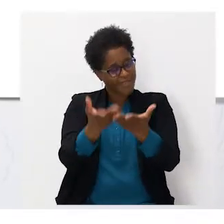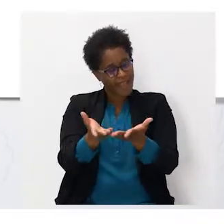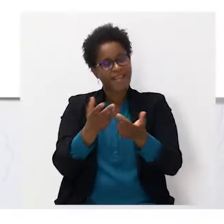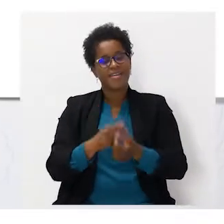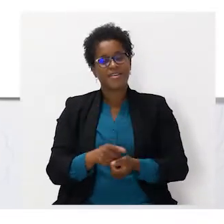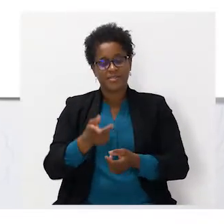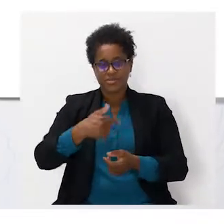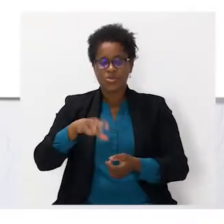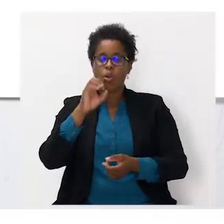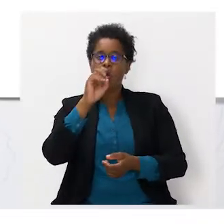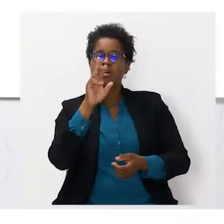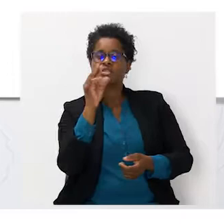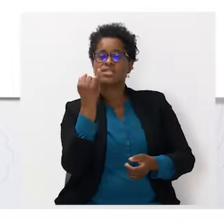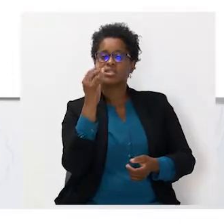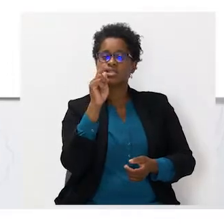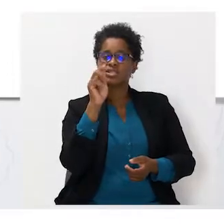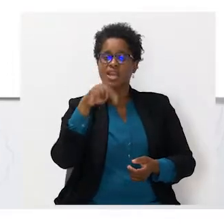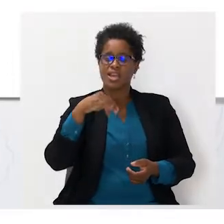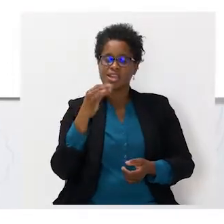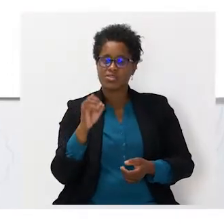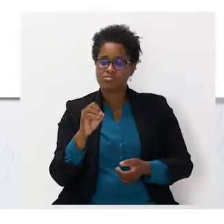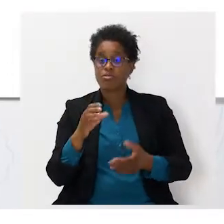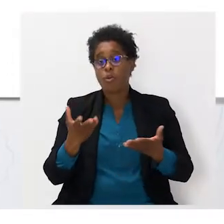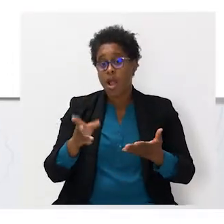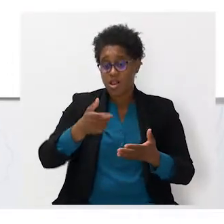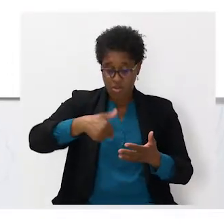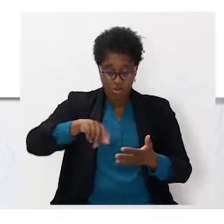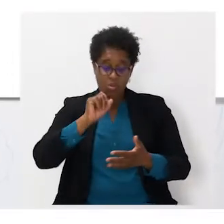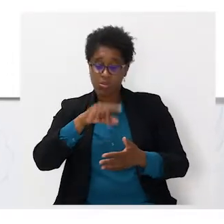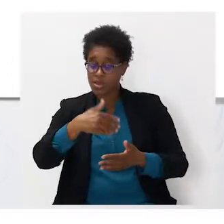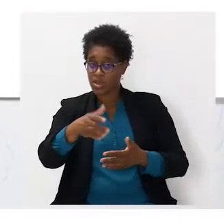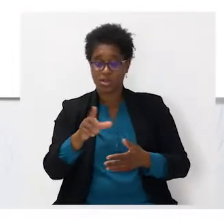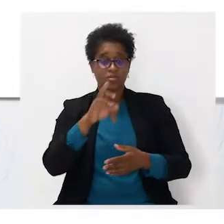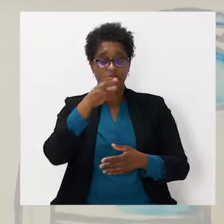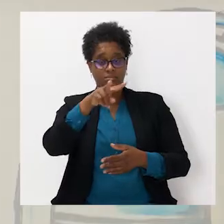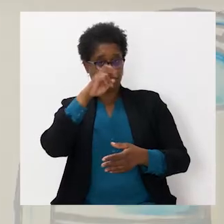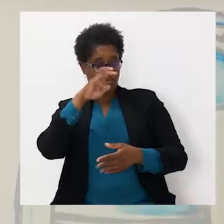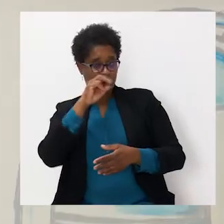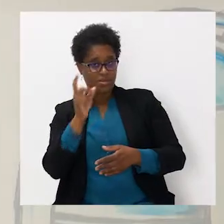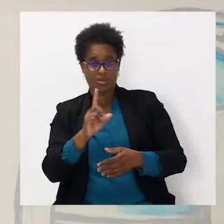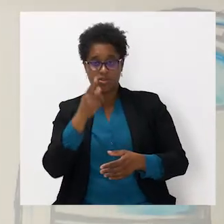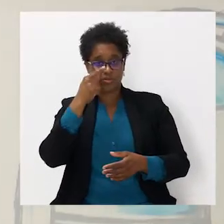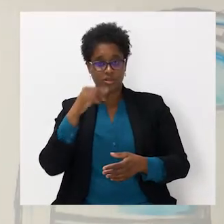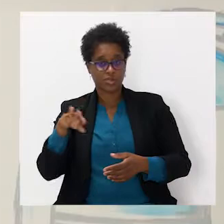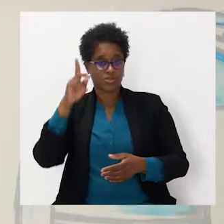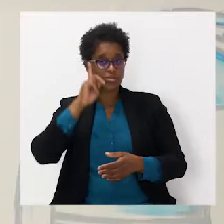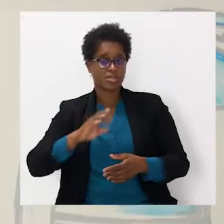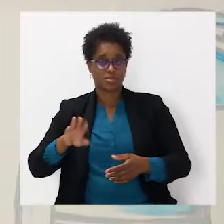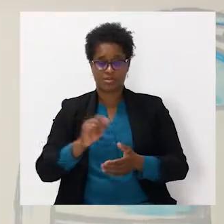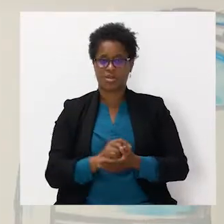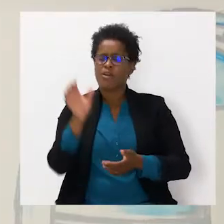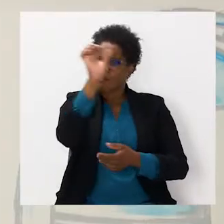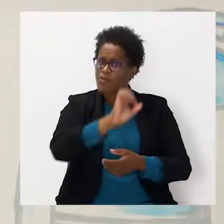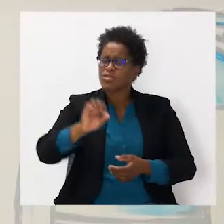o oxigênio, sem o qual não poderíamos respirar, meus meninos e minhas meninas.